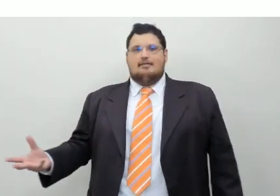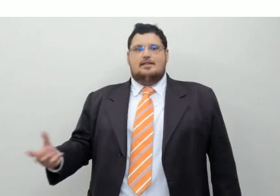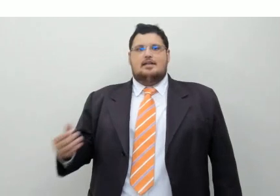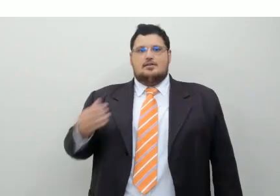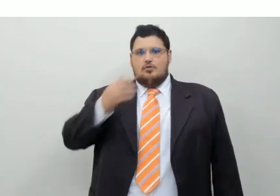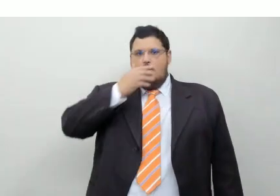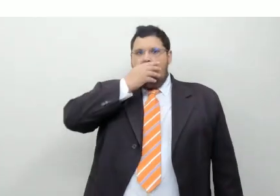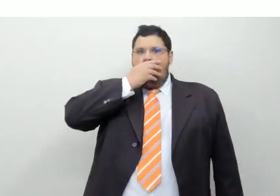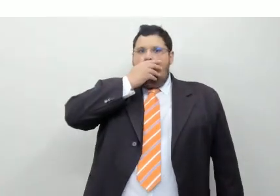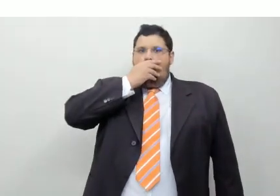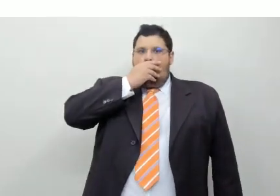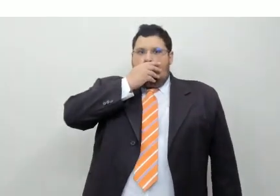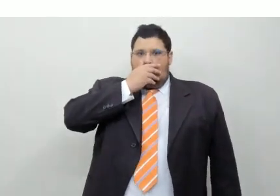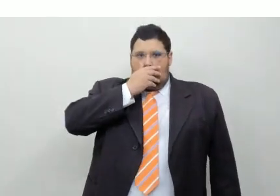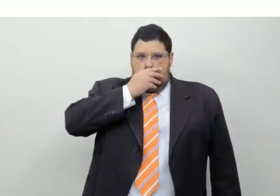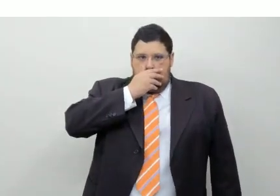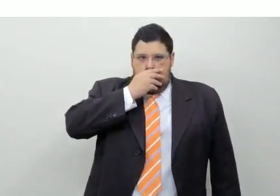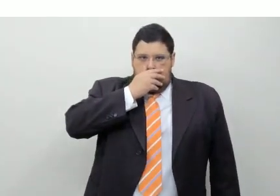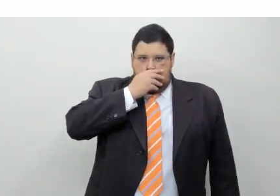colocar a vida em risco.